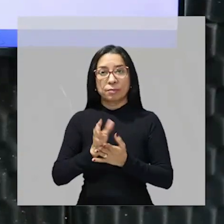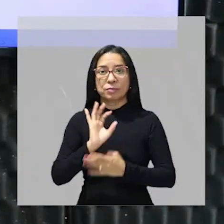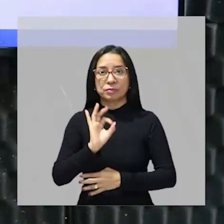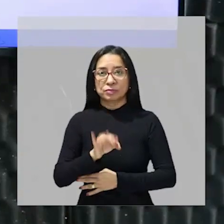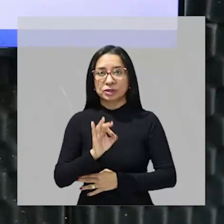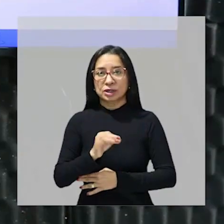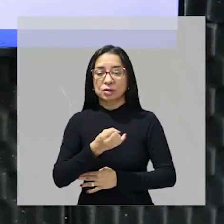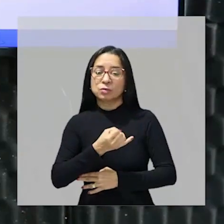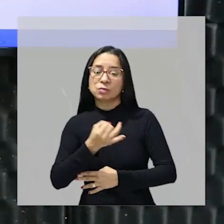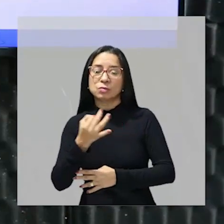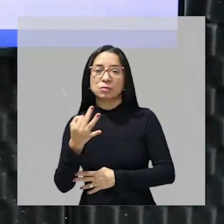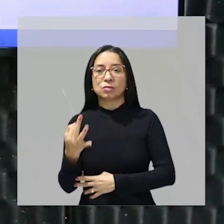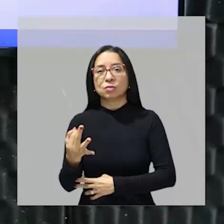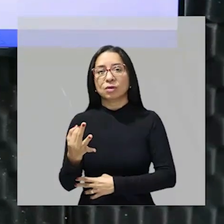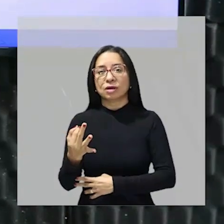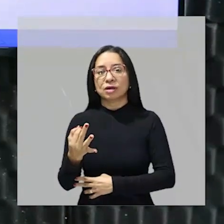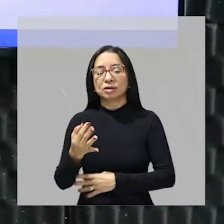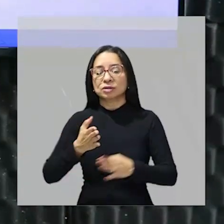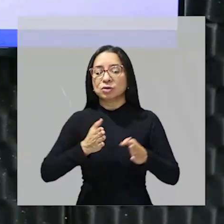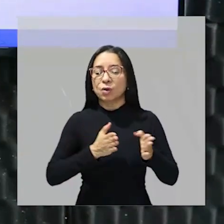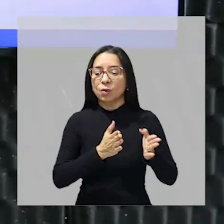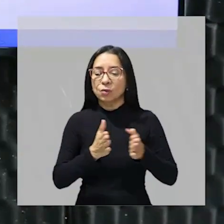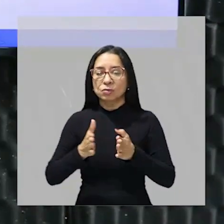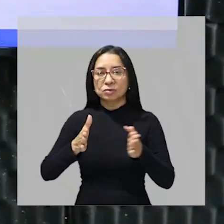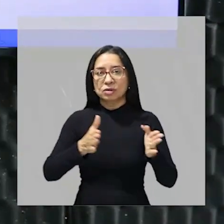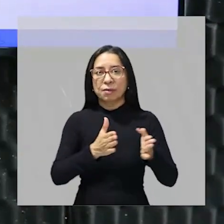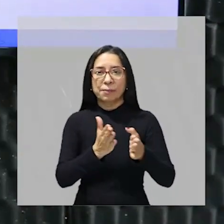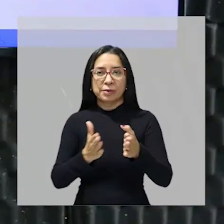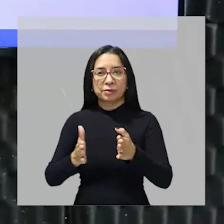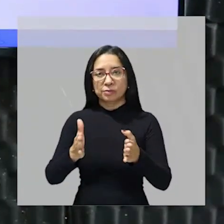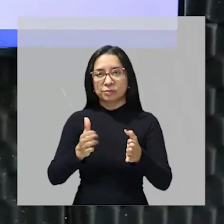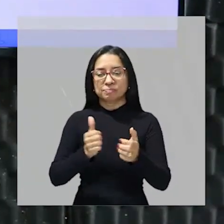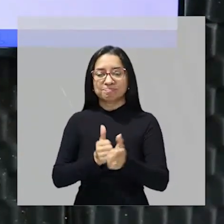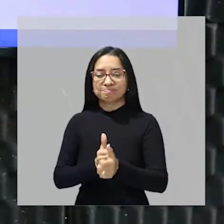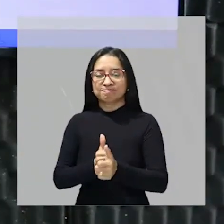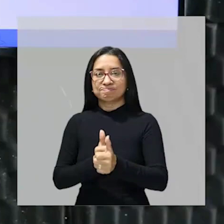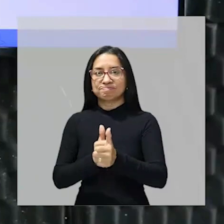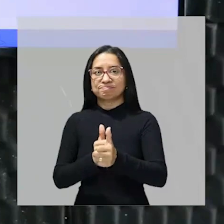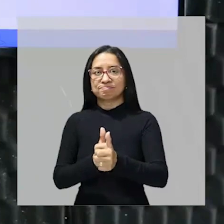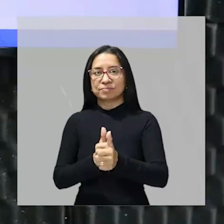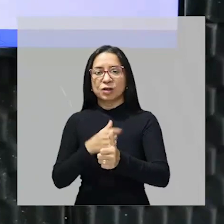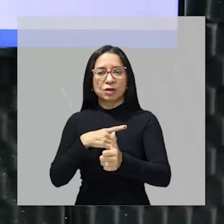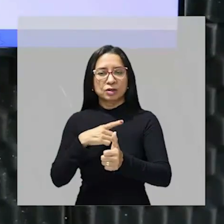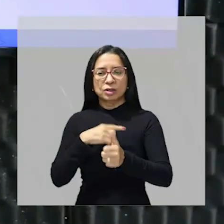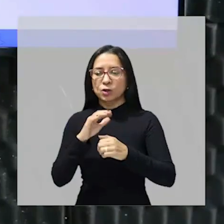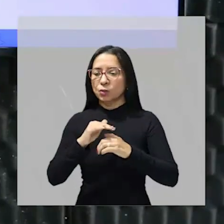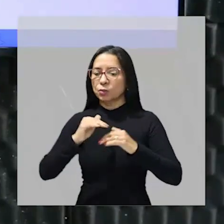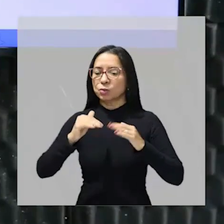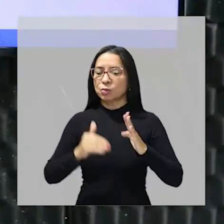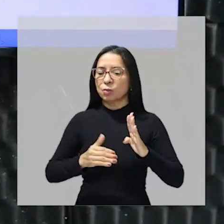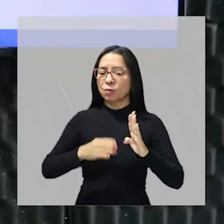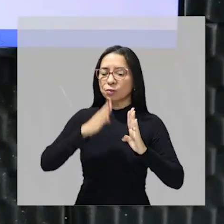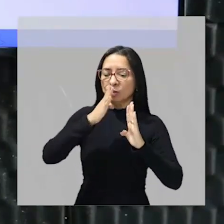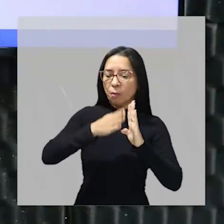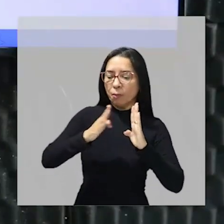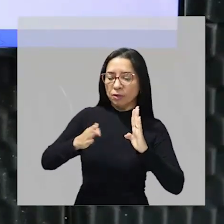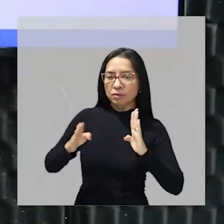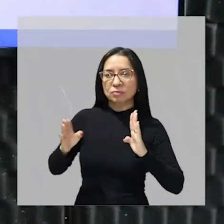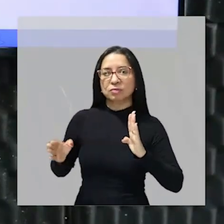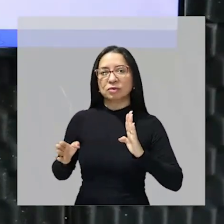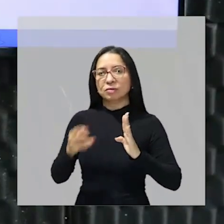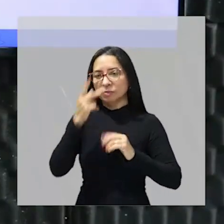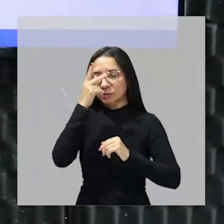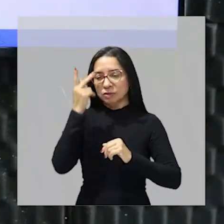quais seriam os caminhos a seguir. Então, para isso tinha todo um ritual, as pessoas tinham que dormir no